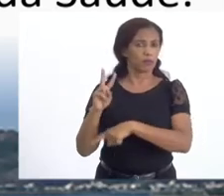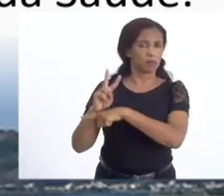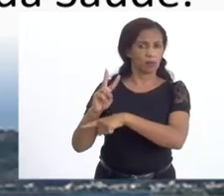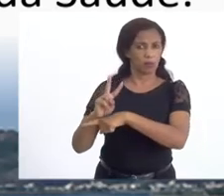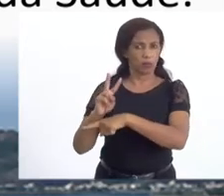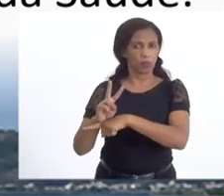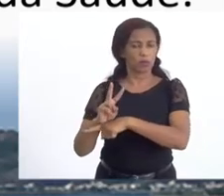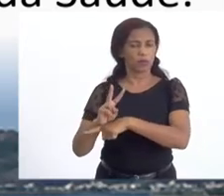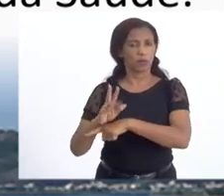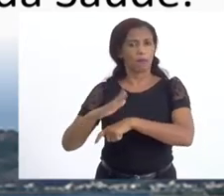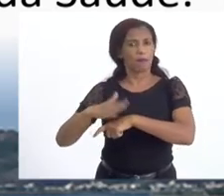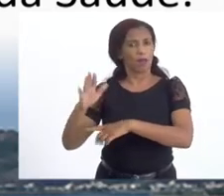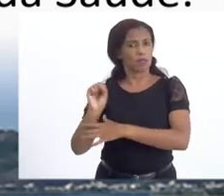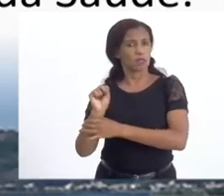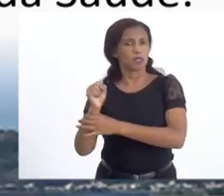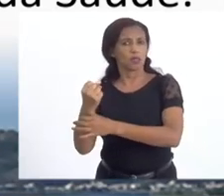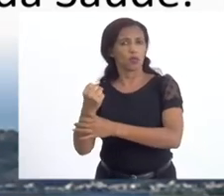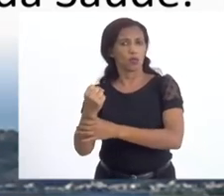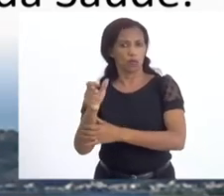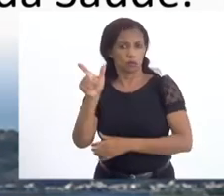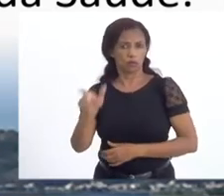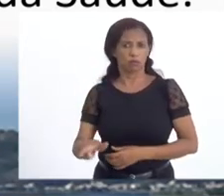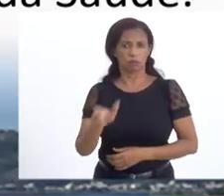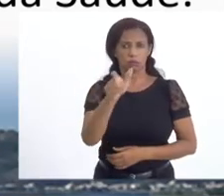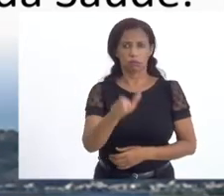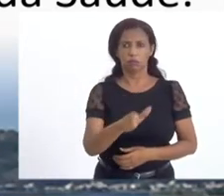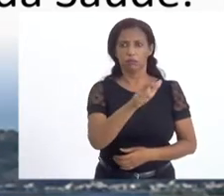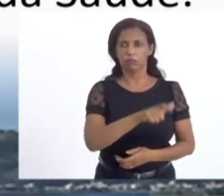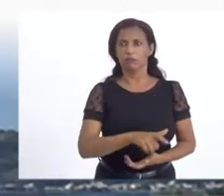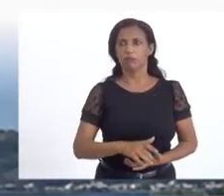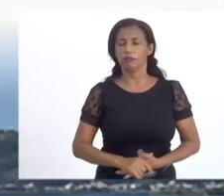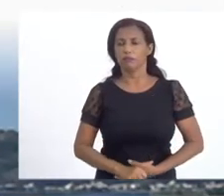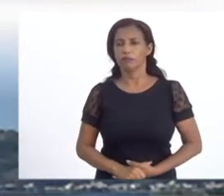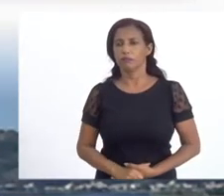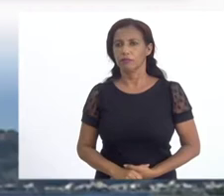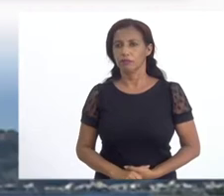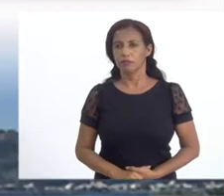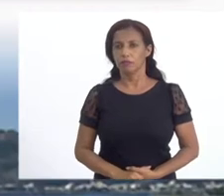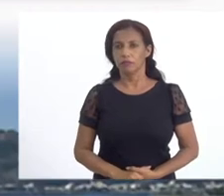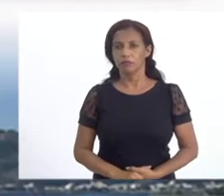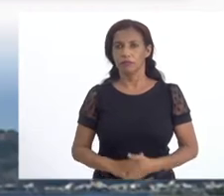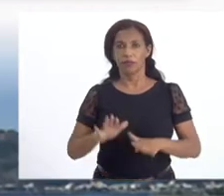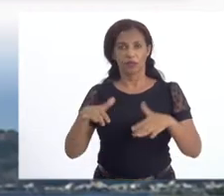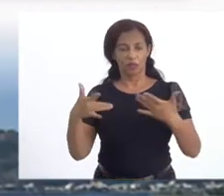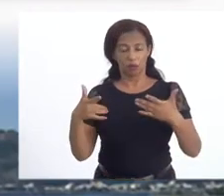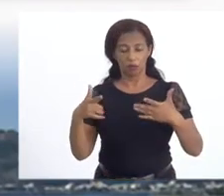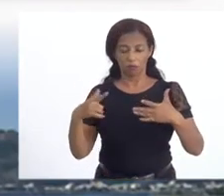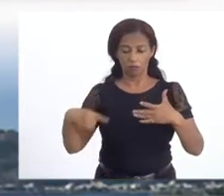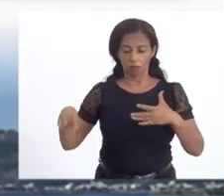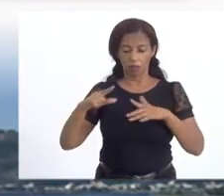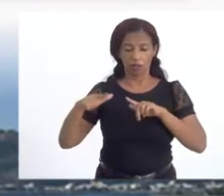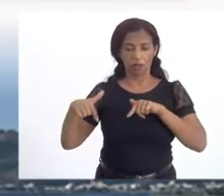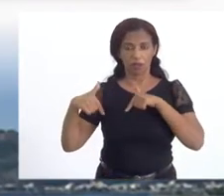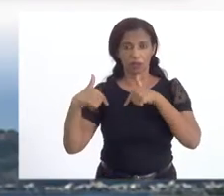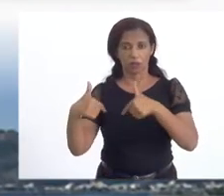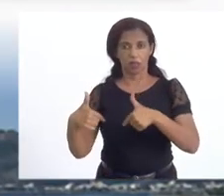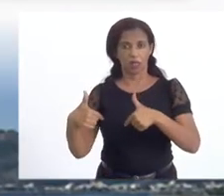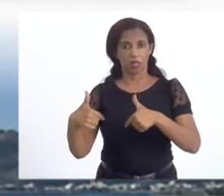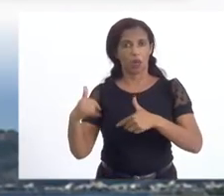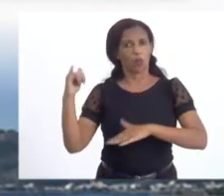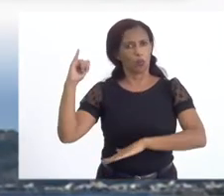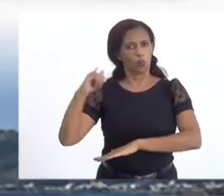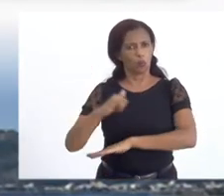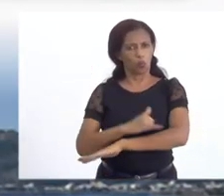para trazer mais segurança para os passageiros. Com essas ações, então, o Aeroporto Santos Dumont recebeu